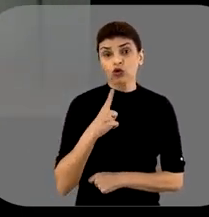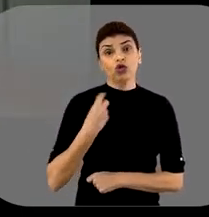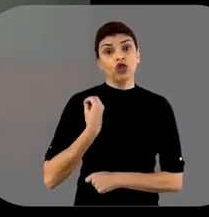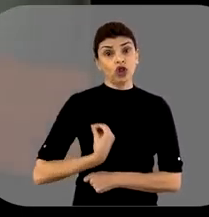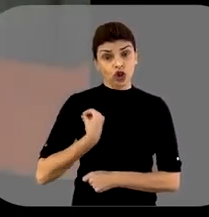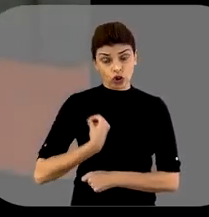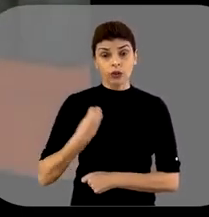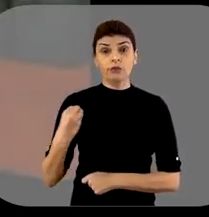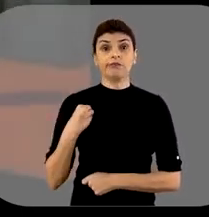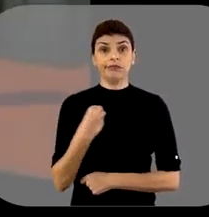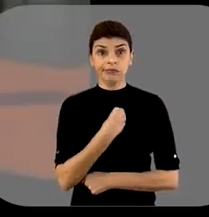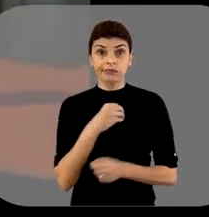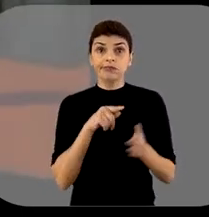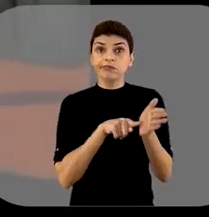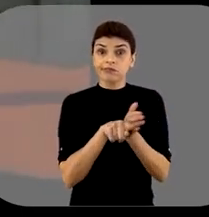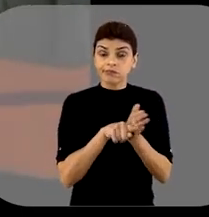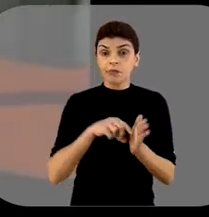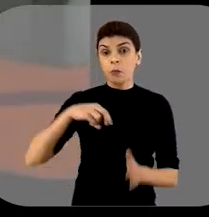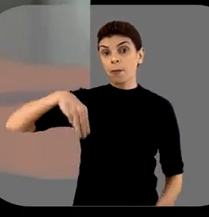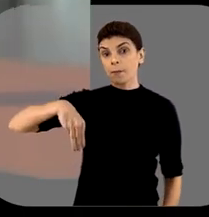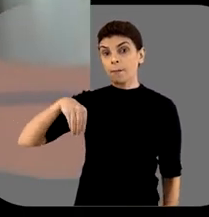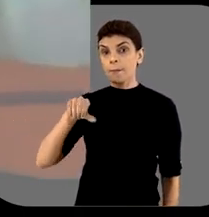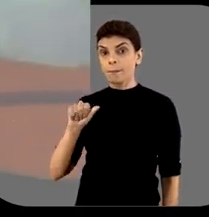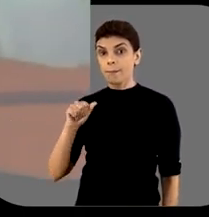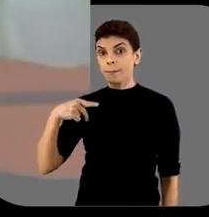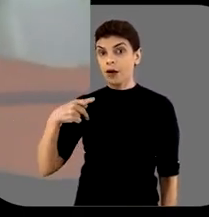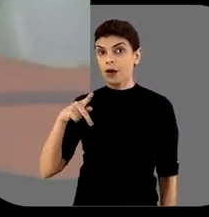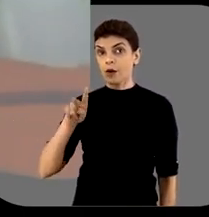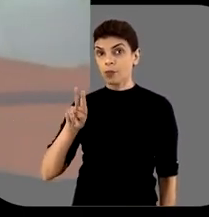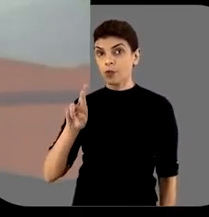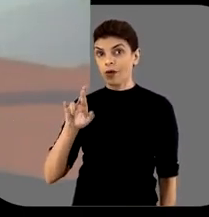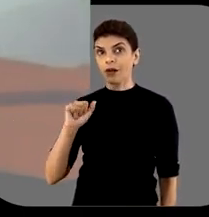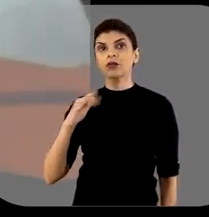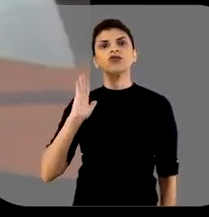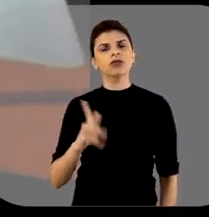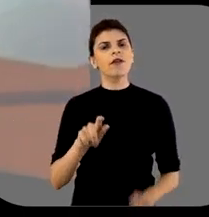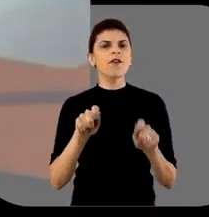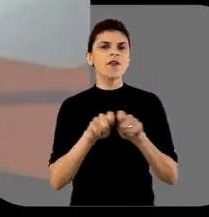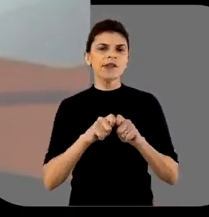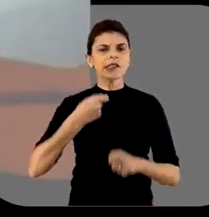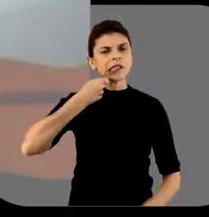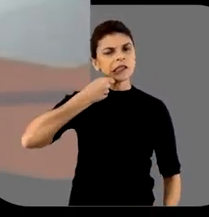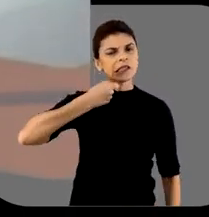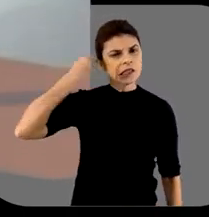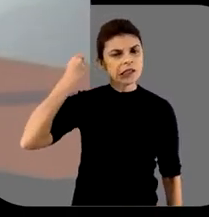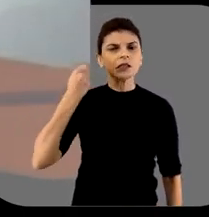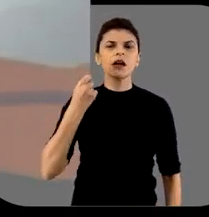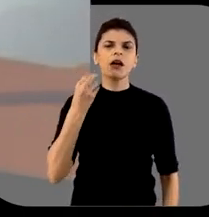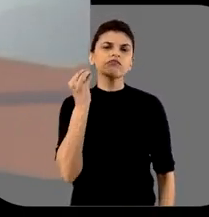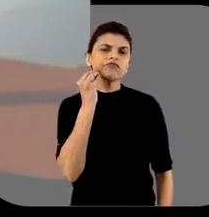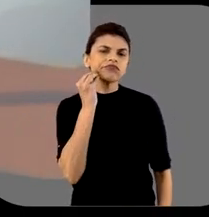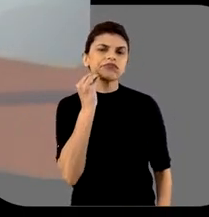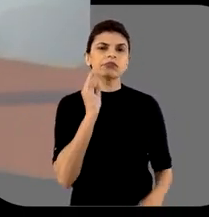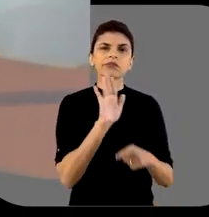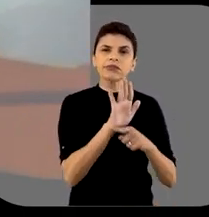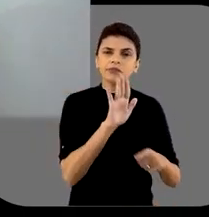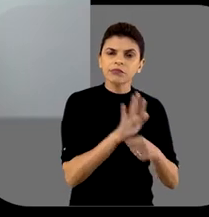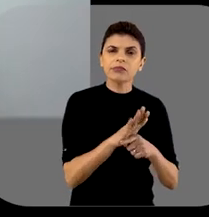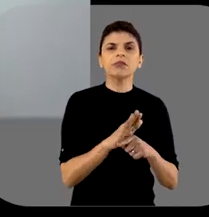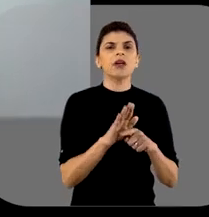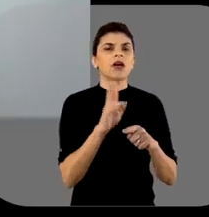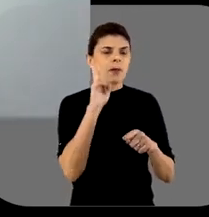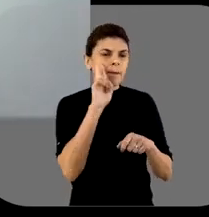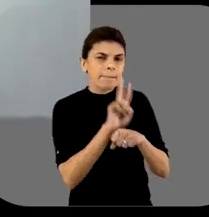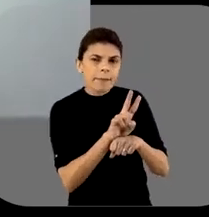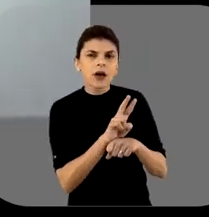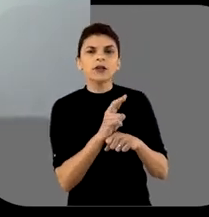existe consultório é a aldeia Mapuera. Então, nas outras aldeias, nós já fazemos extrações, curativo, escovação